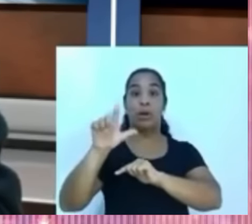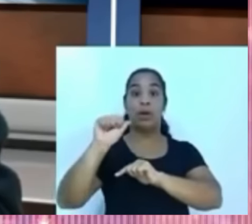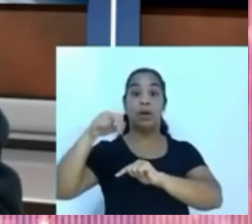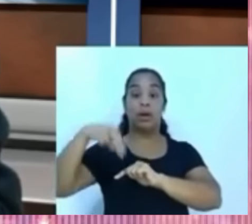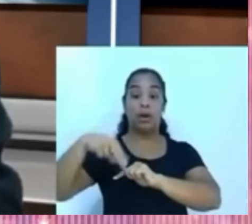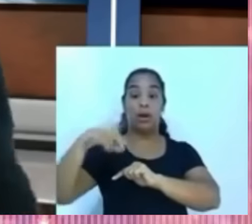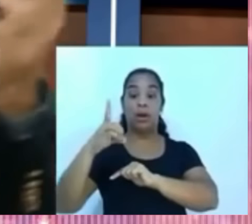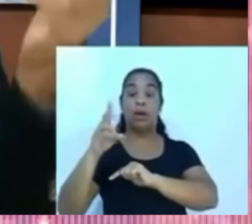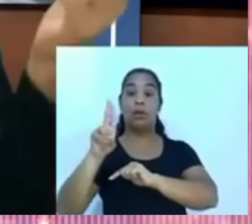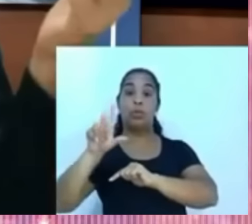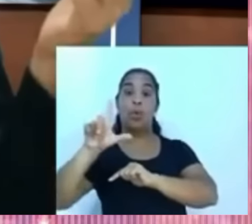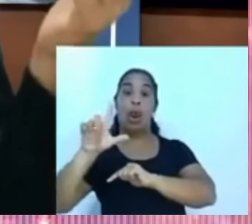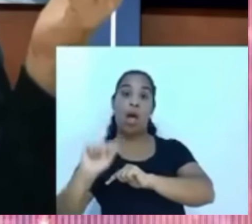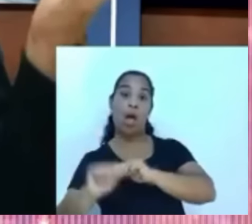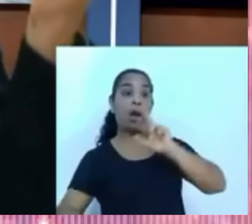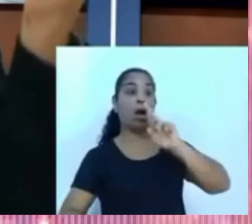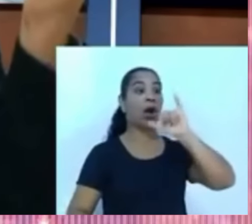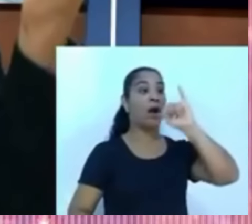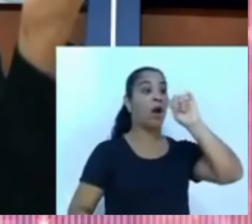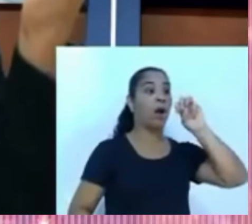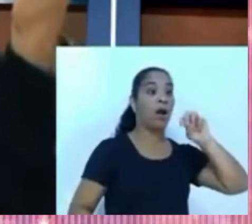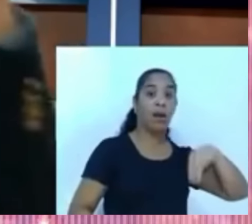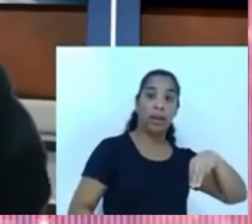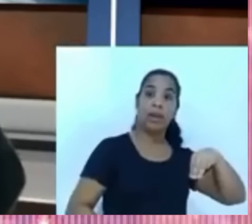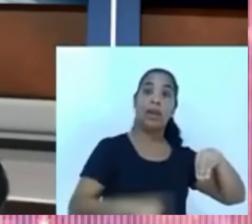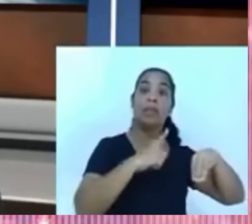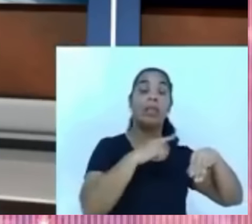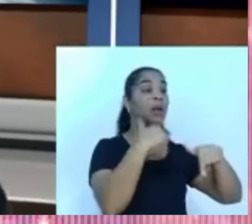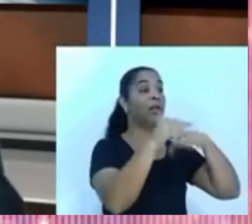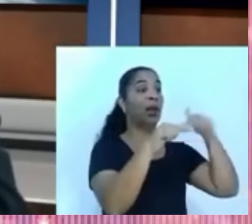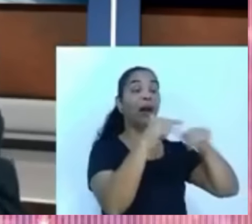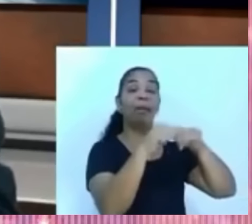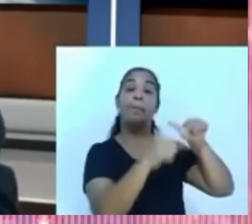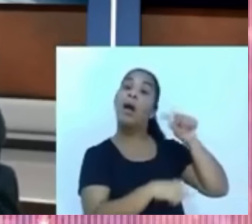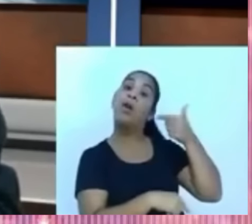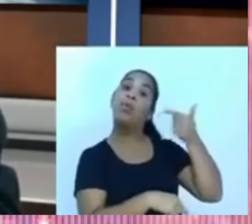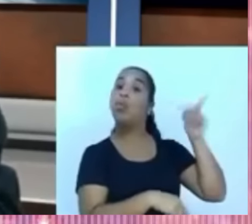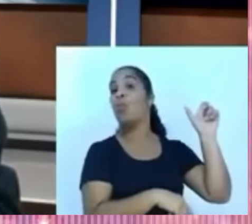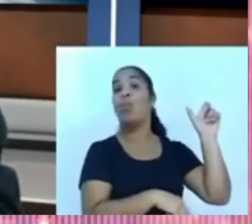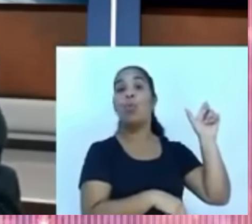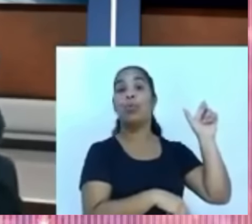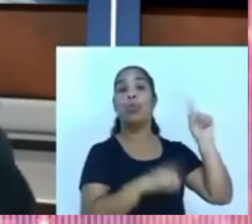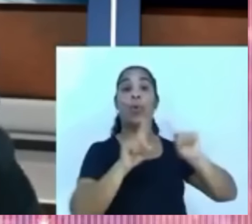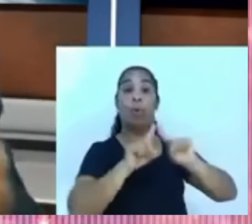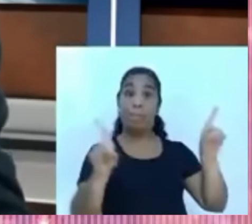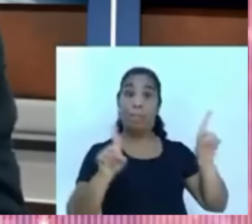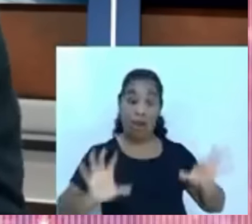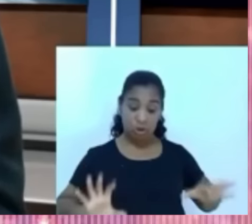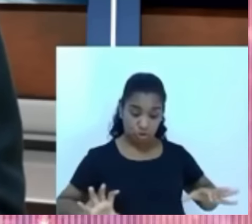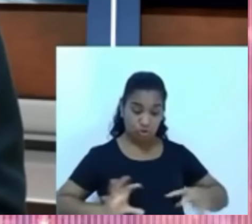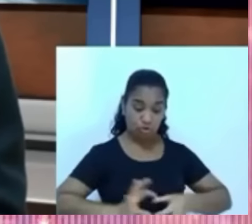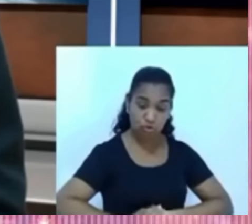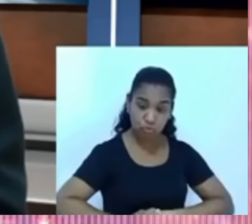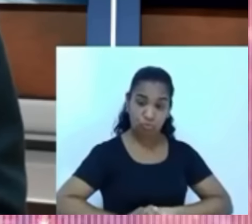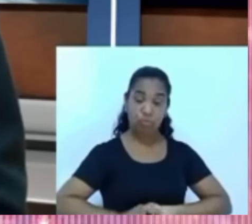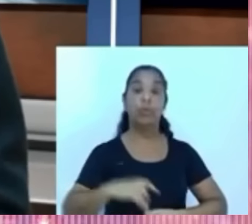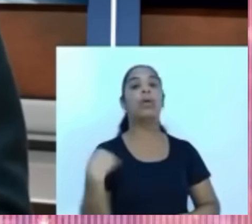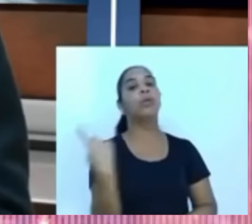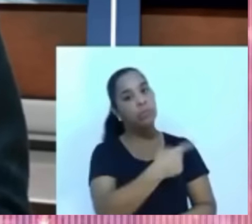rins tem uma outra tarefa especial no mesmo conjunto de Harmonia Assim somos